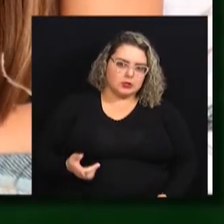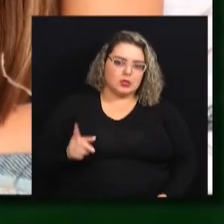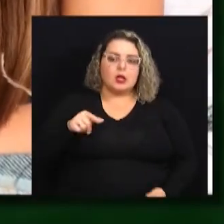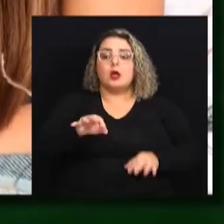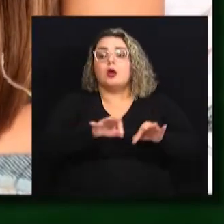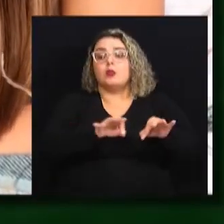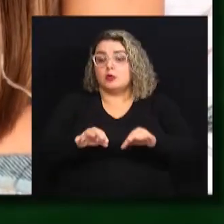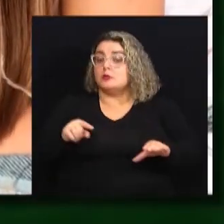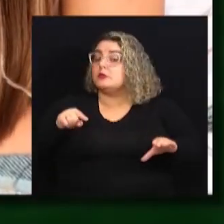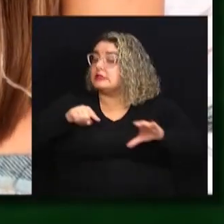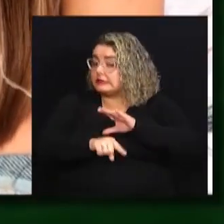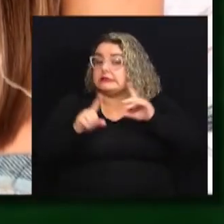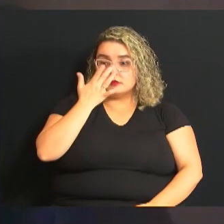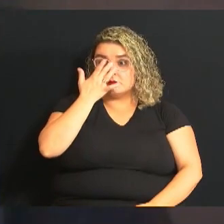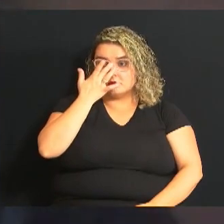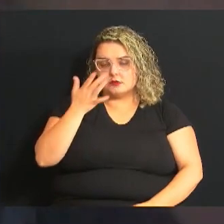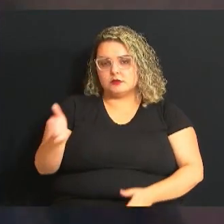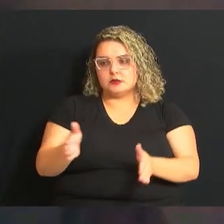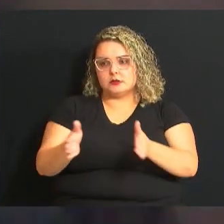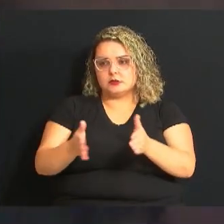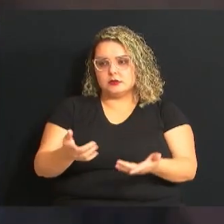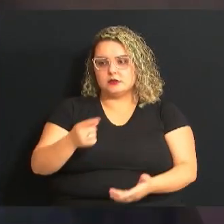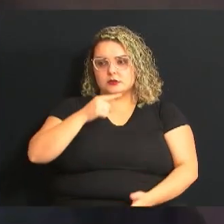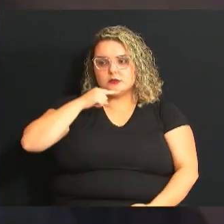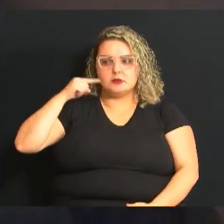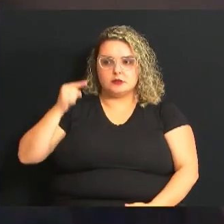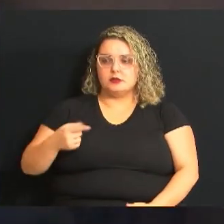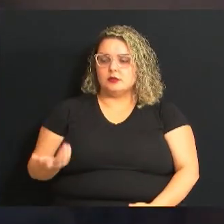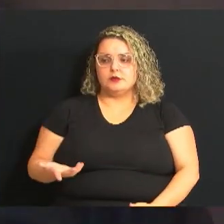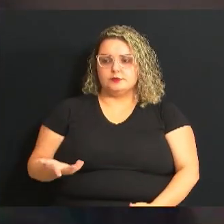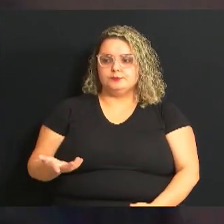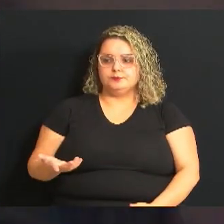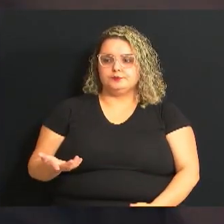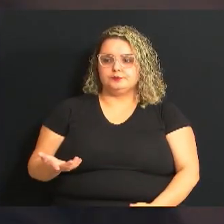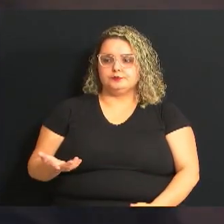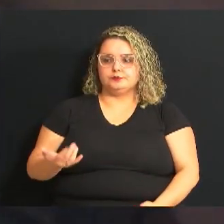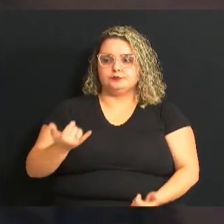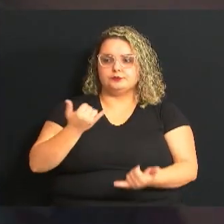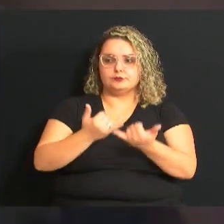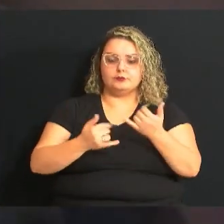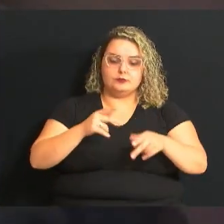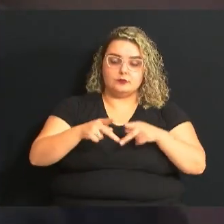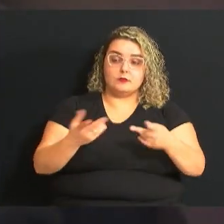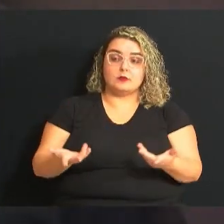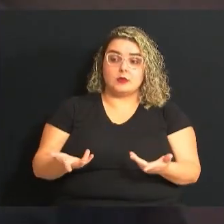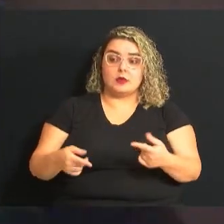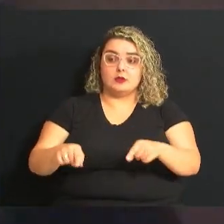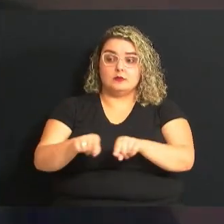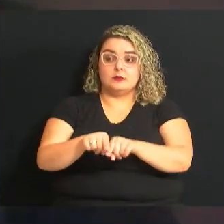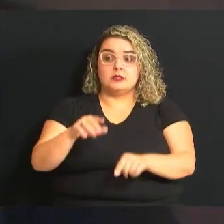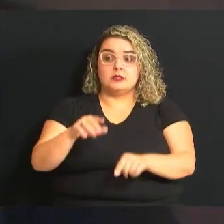Bom, fale os principais benefícios, né, da leitura. Olha, eu acredito